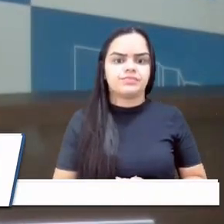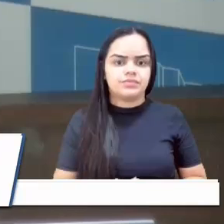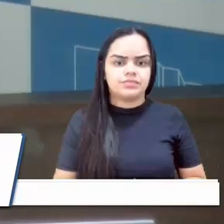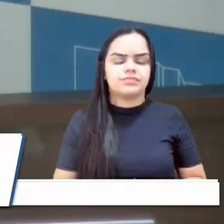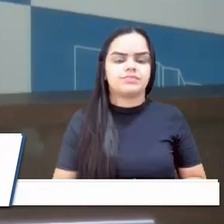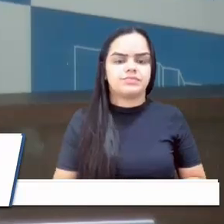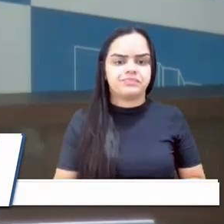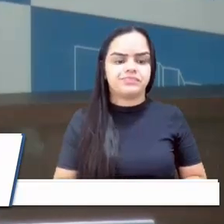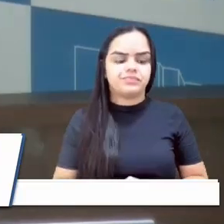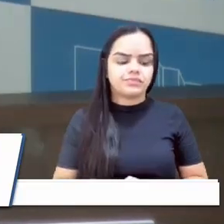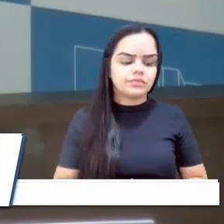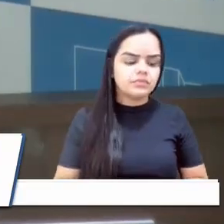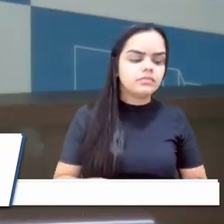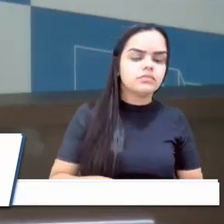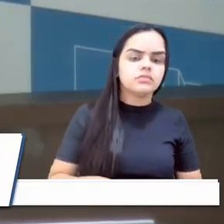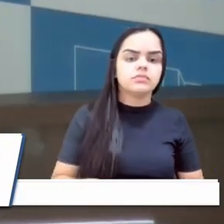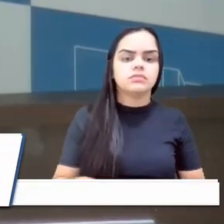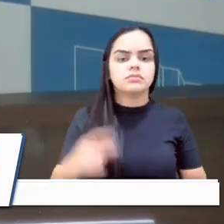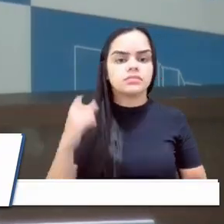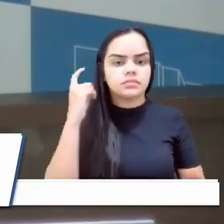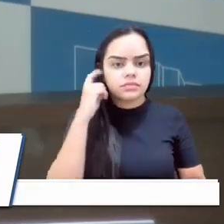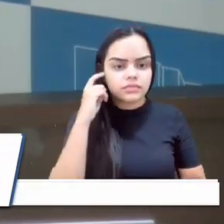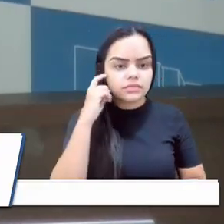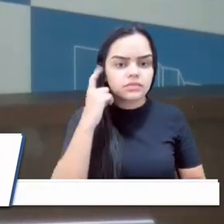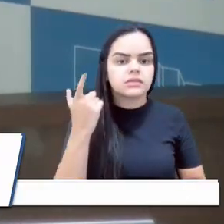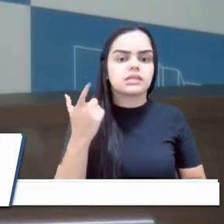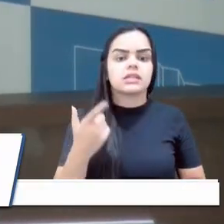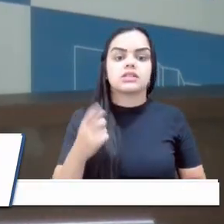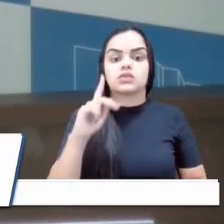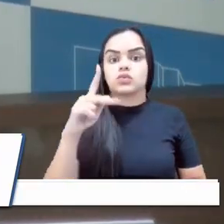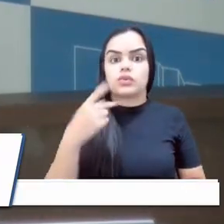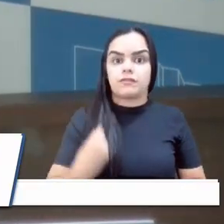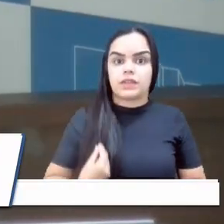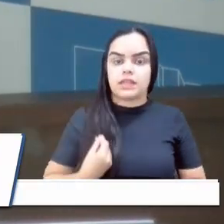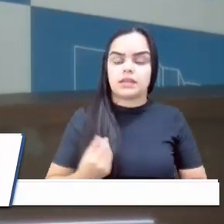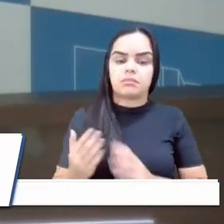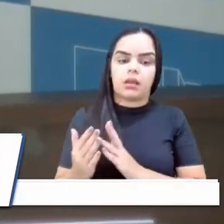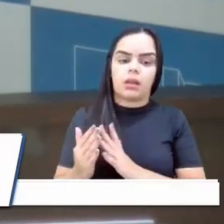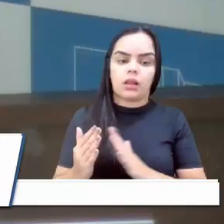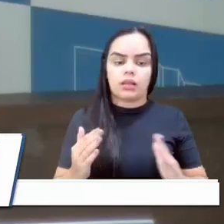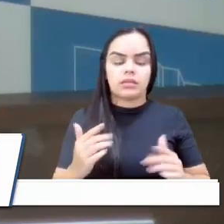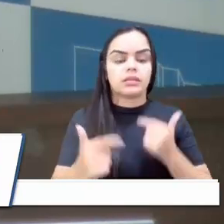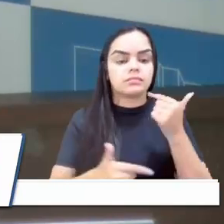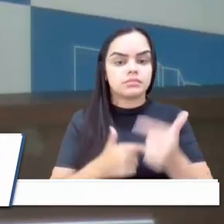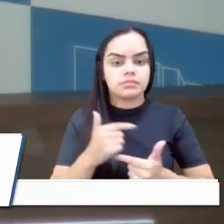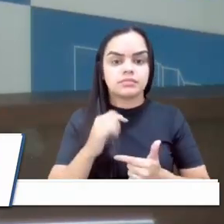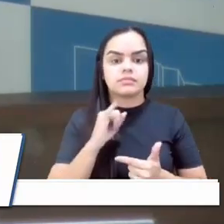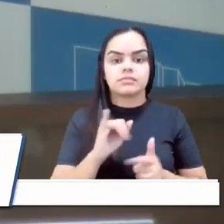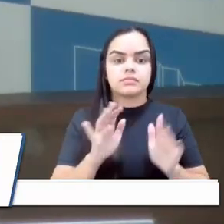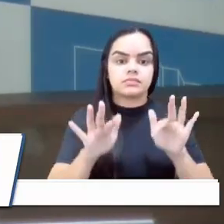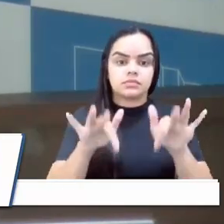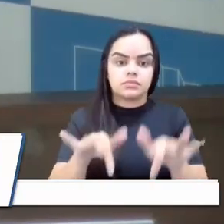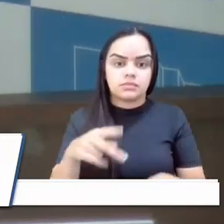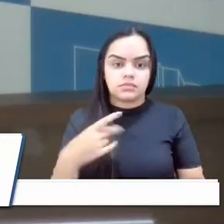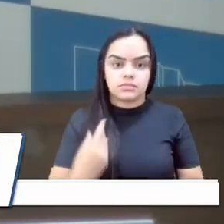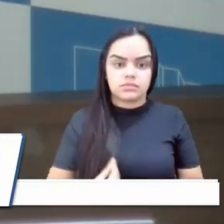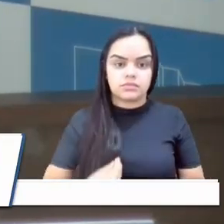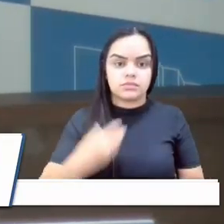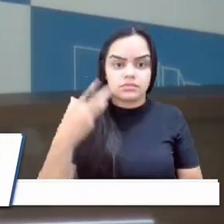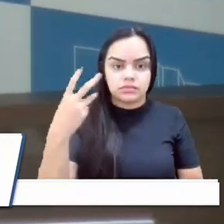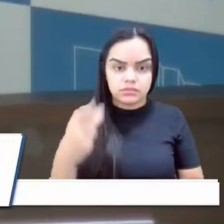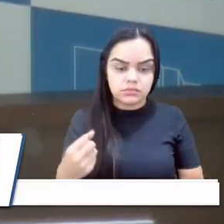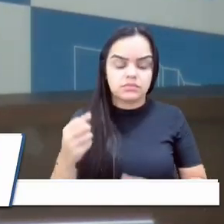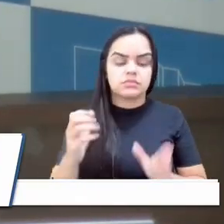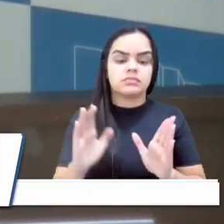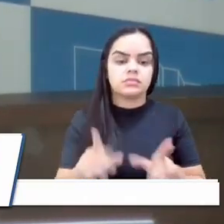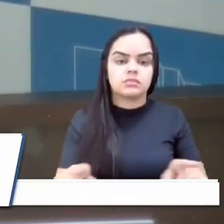pensar um pouquinho. Imagina você trabalhar a sua vida inteira. Quando chegar no final da sua vida, que você se aposentou ali com